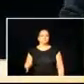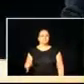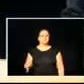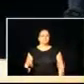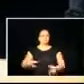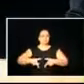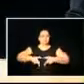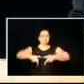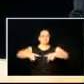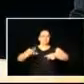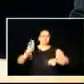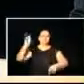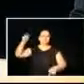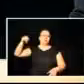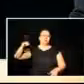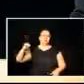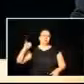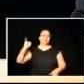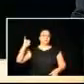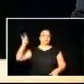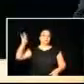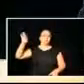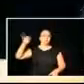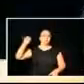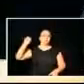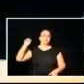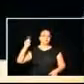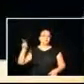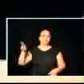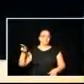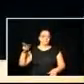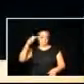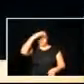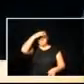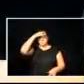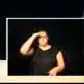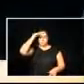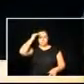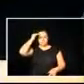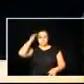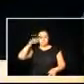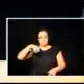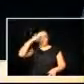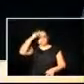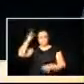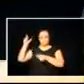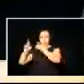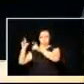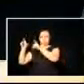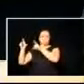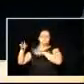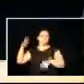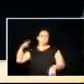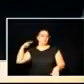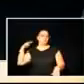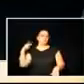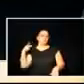funcionários aqui da Unital, telespectadores da TV Câmara, companheiros vereadores. Quero deixar